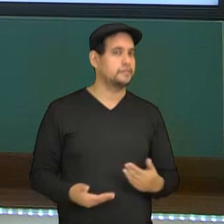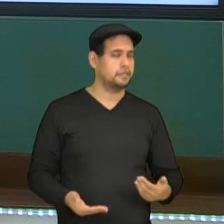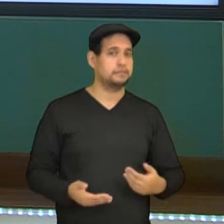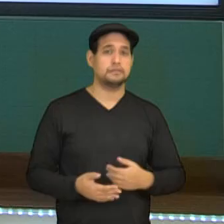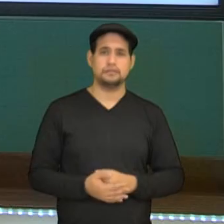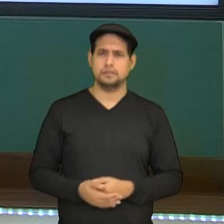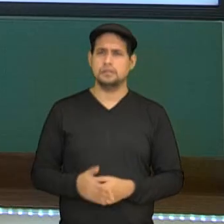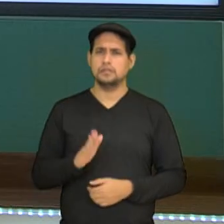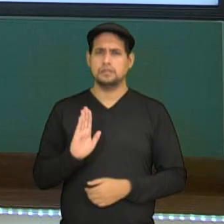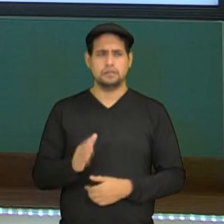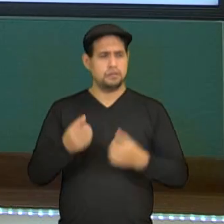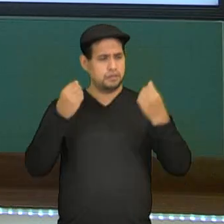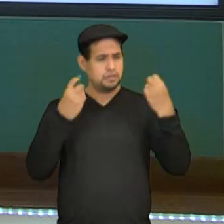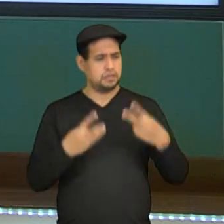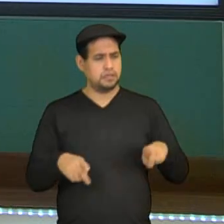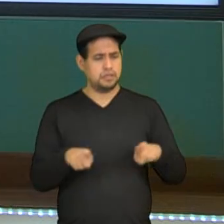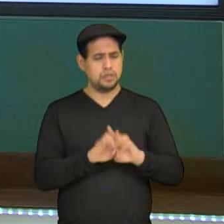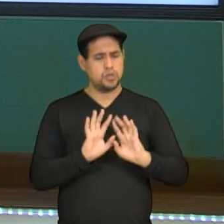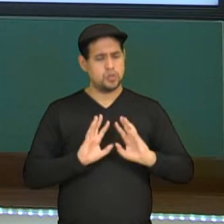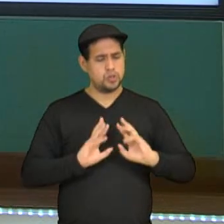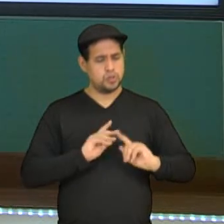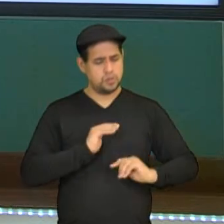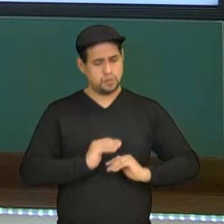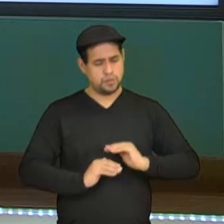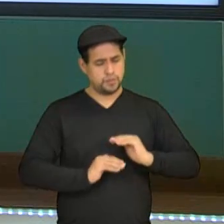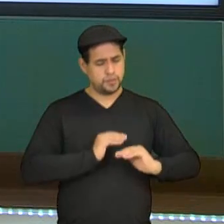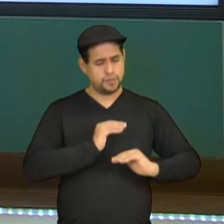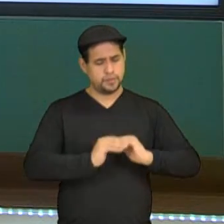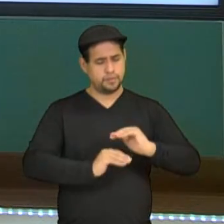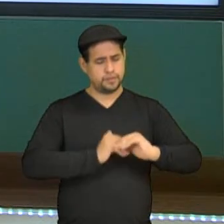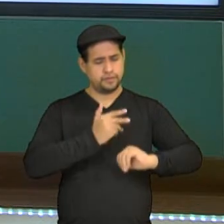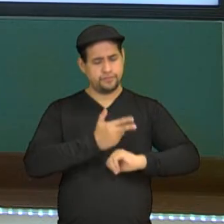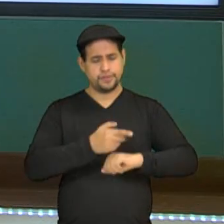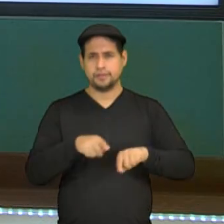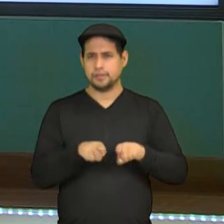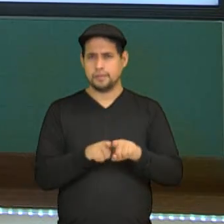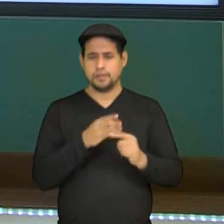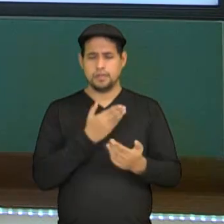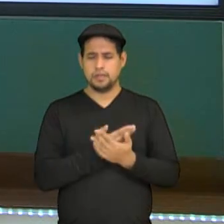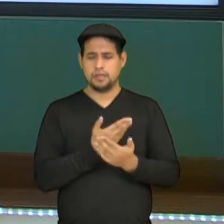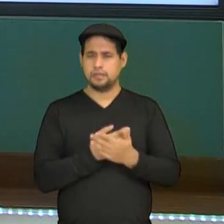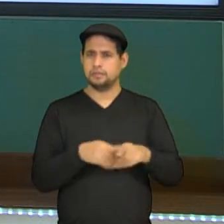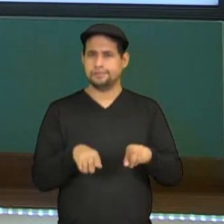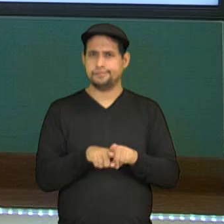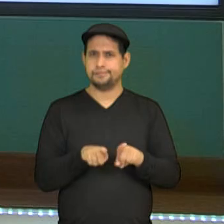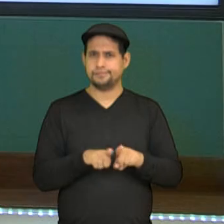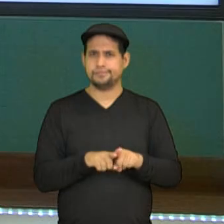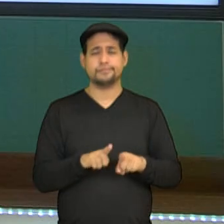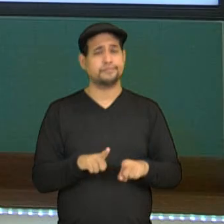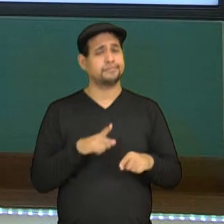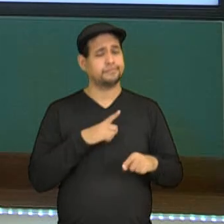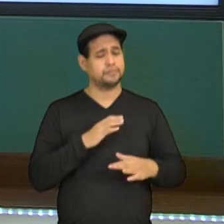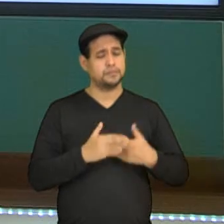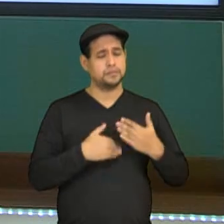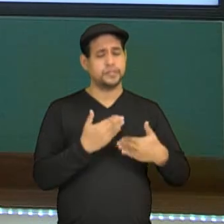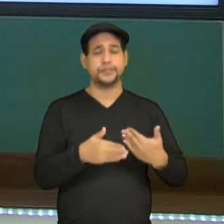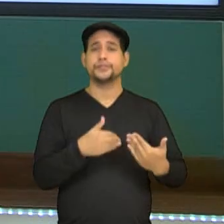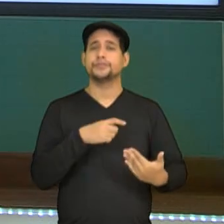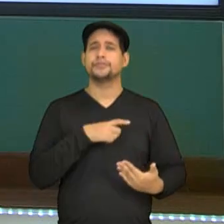Então, alunos, já falamos durante todo o processo do vídeo e da aula em si que nós temos um processo